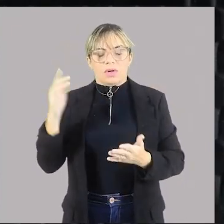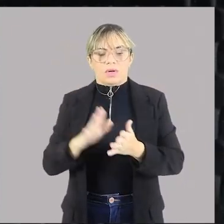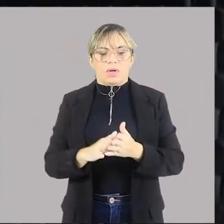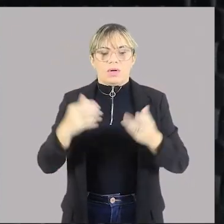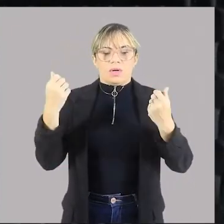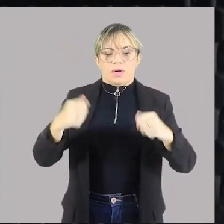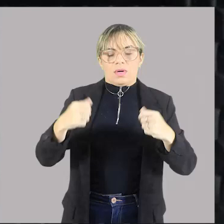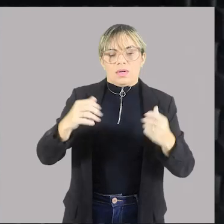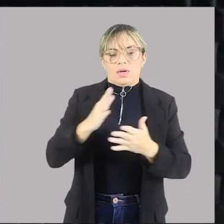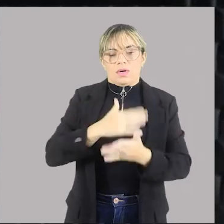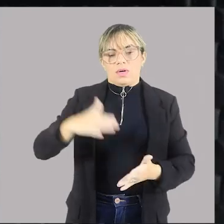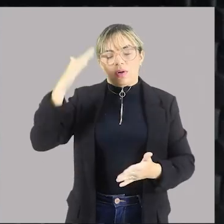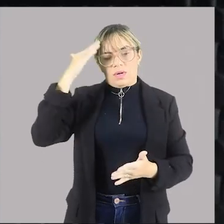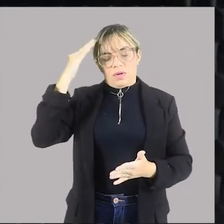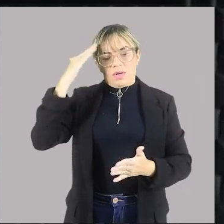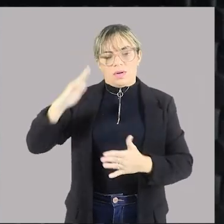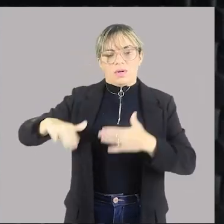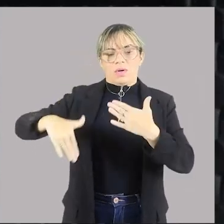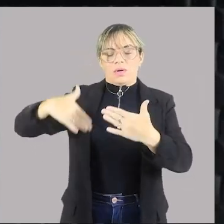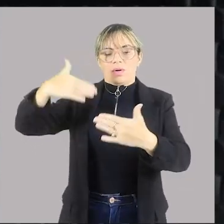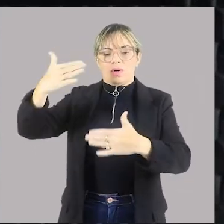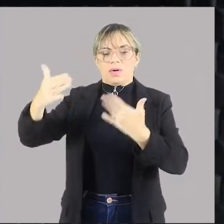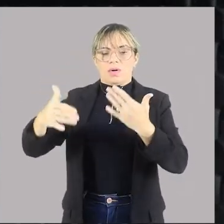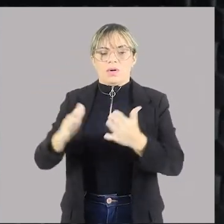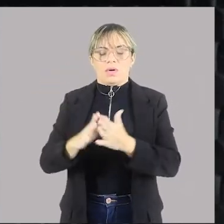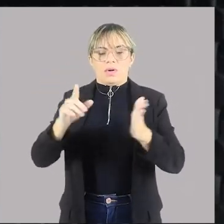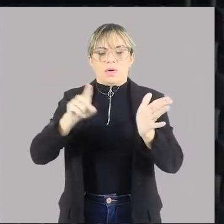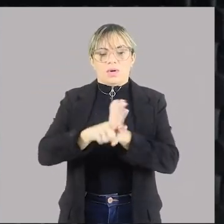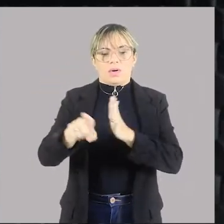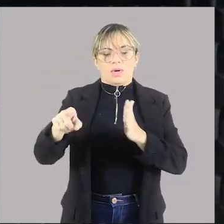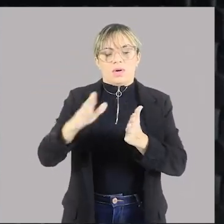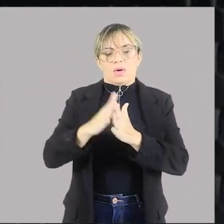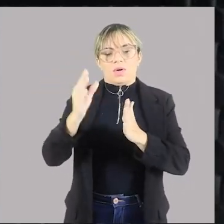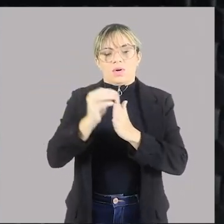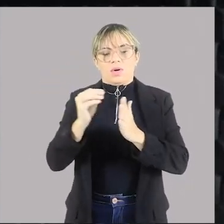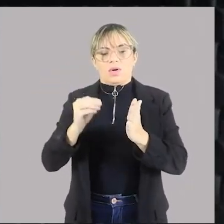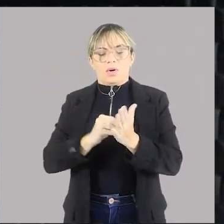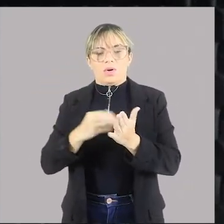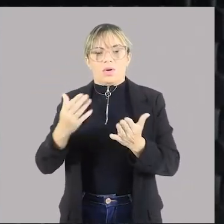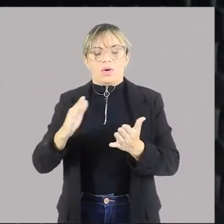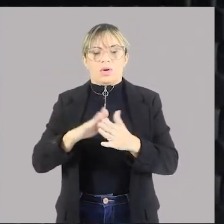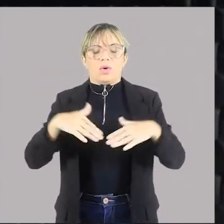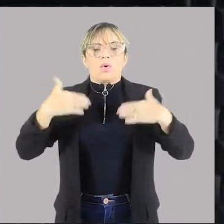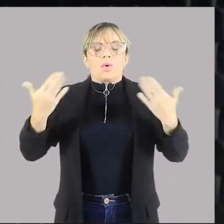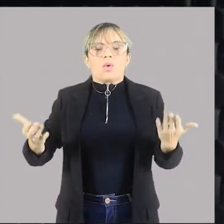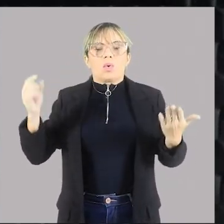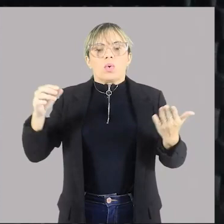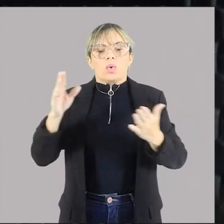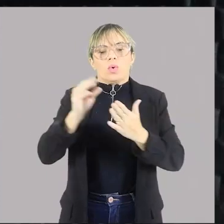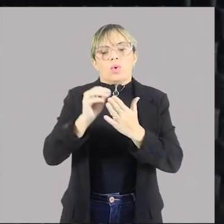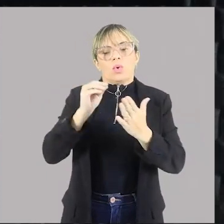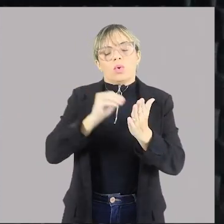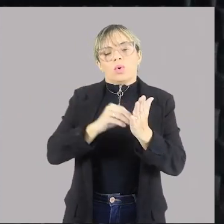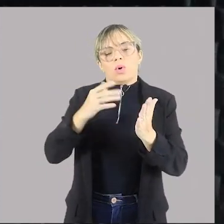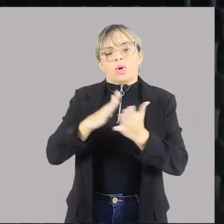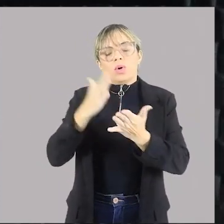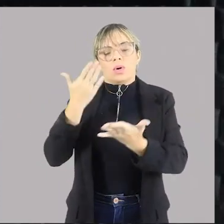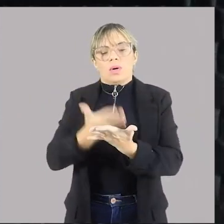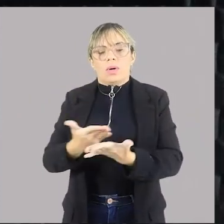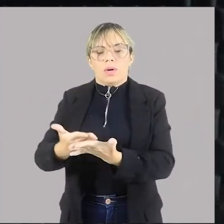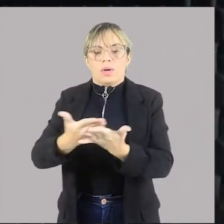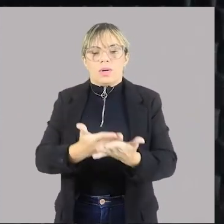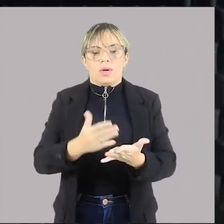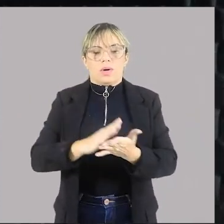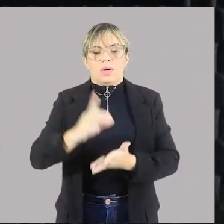para entender daqui por diante as nossas questões e os nossos conteúdos. Portanto, qual é o conteúdo de estudo